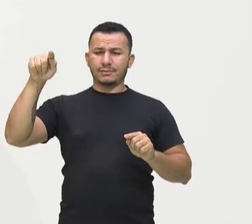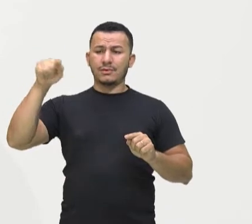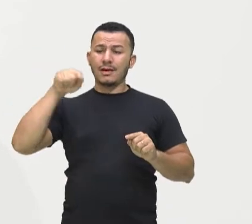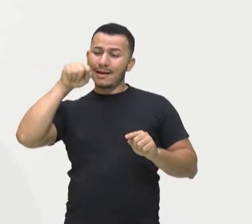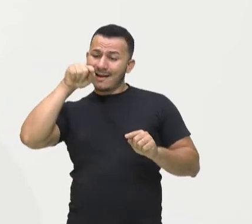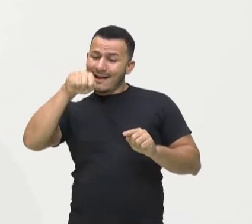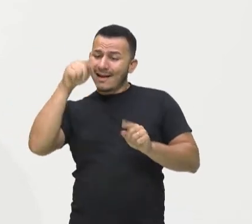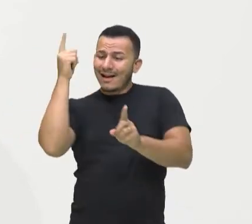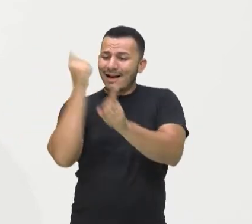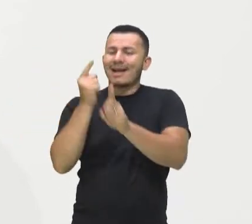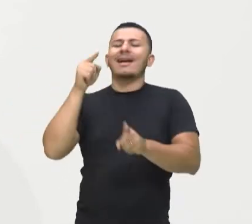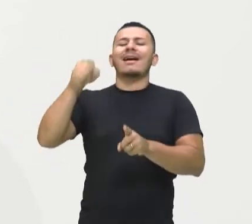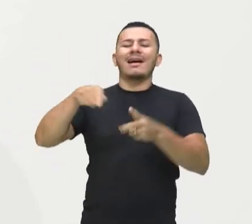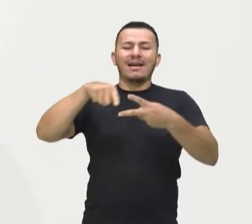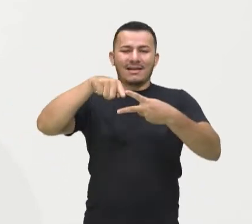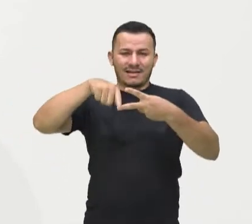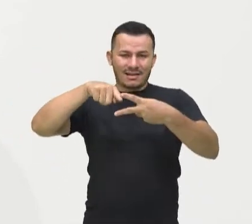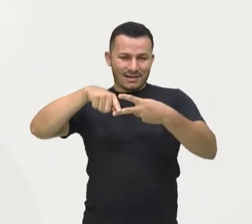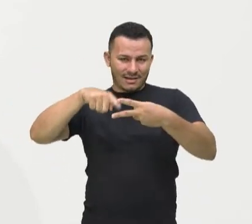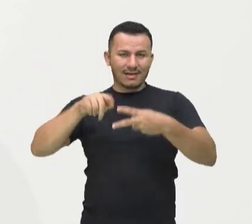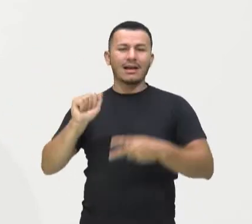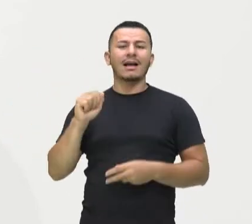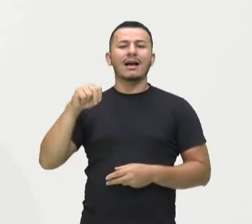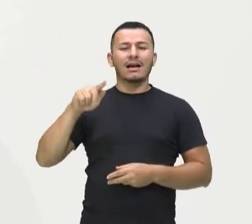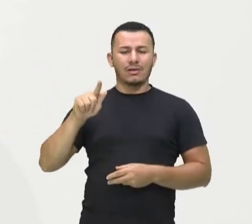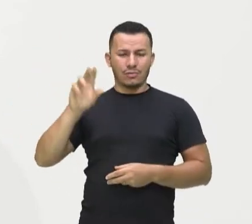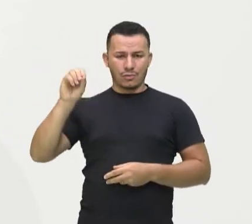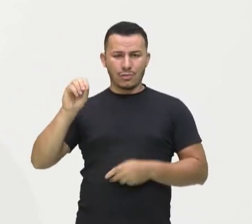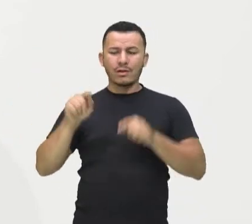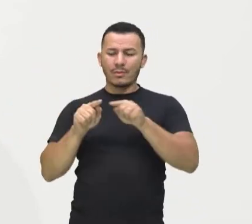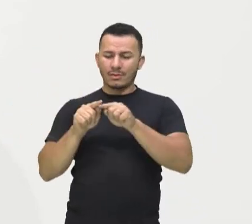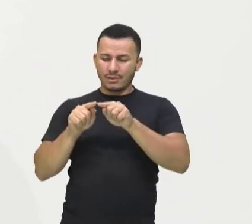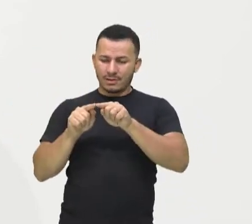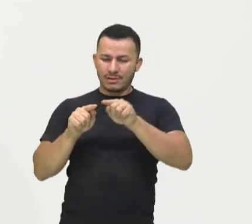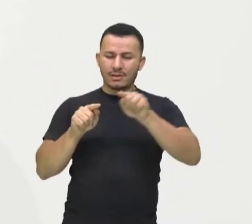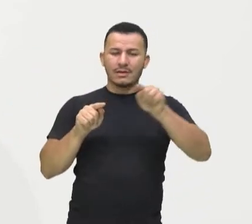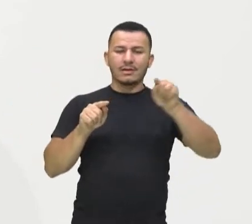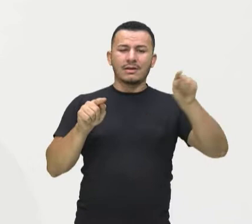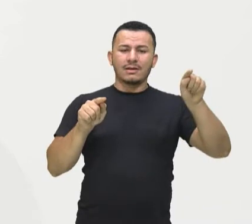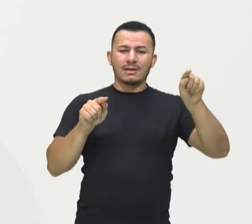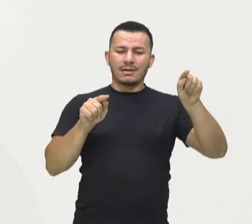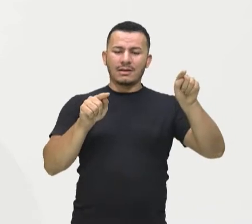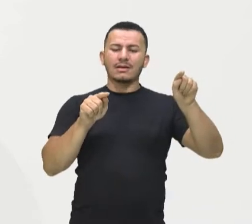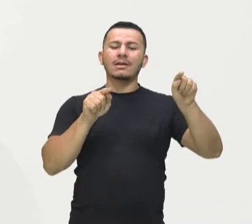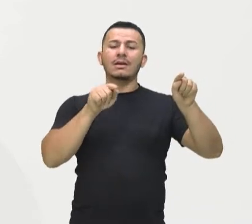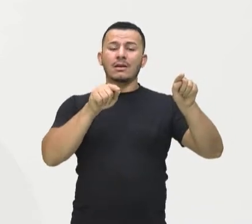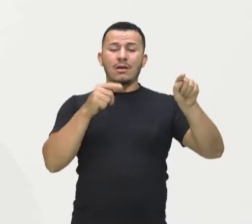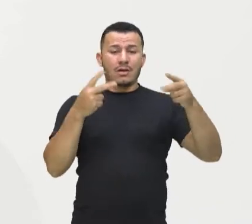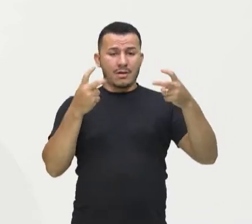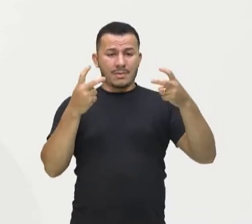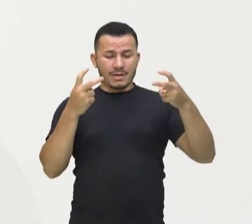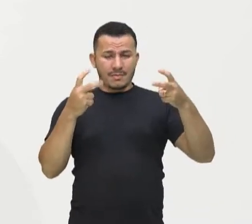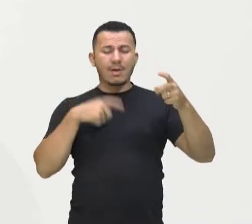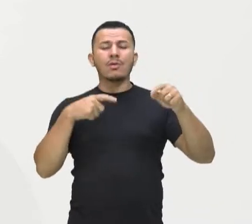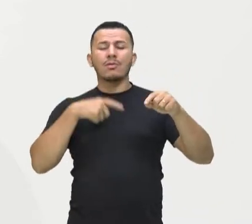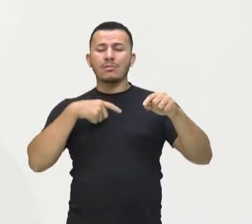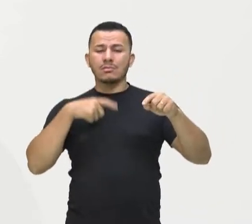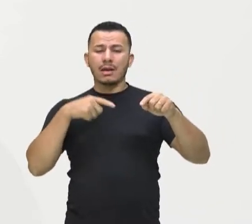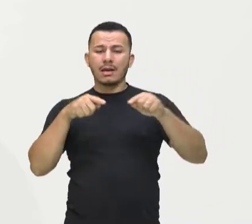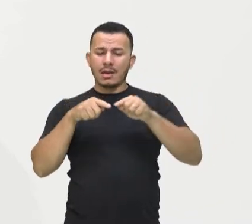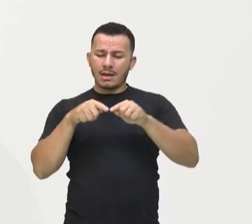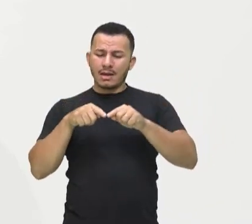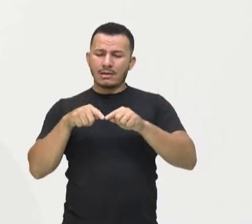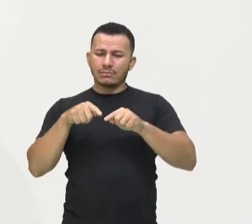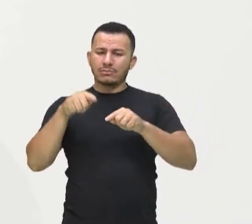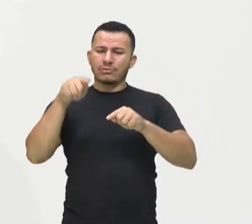ângulo externo, tá bom? E a gente fez outro prolongamento desse segmento aqui, ó. Perceba que nós estamos fazendo esses